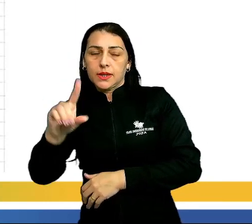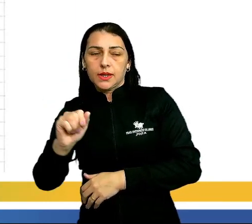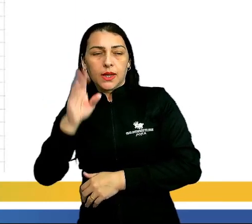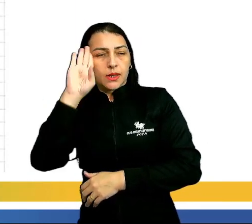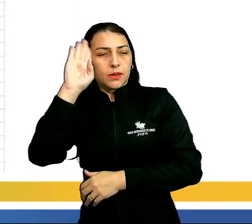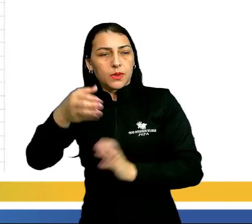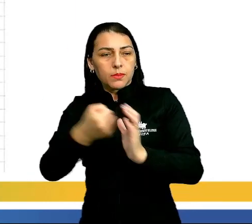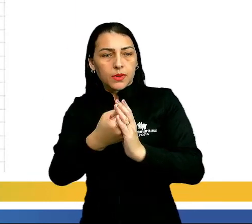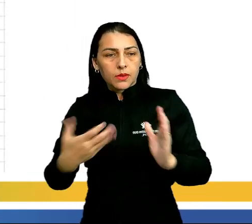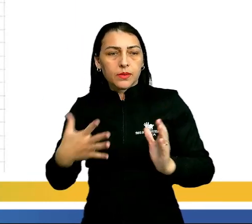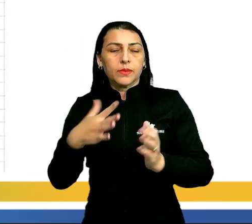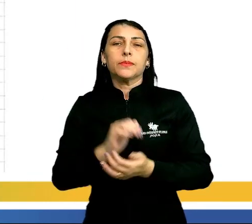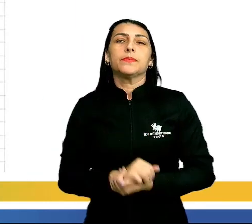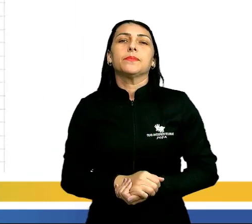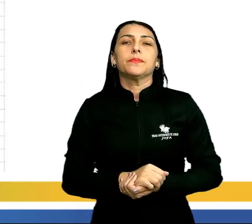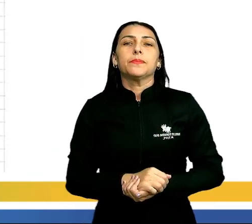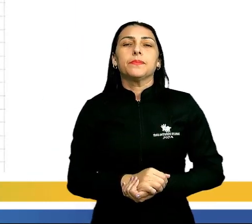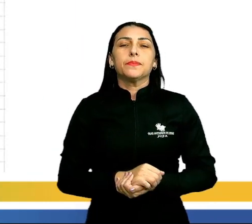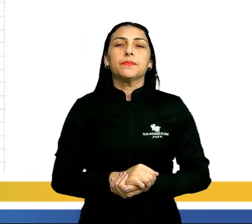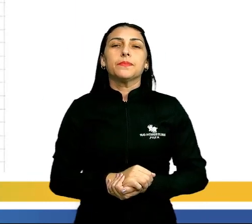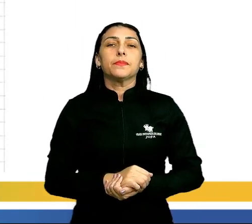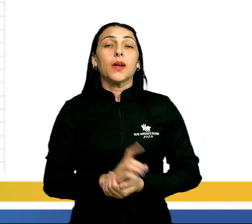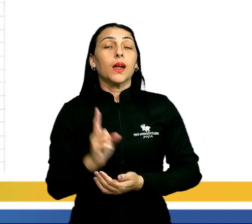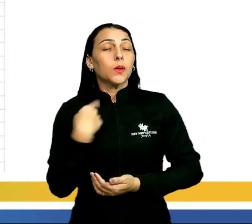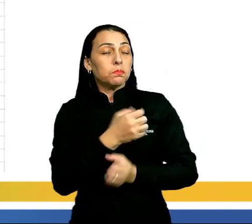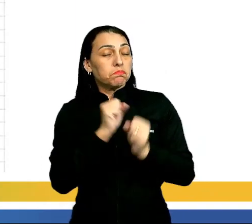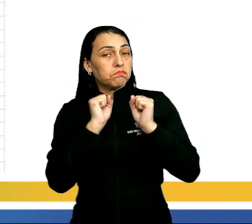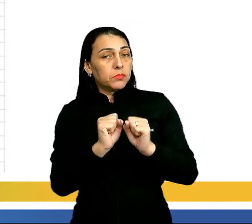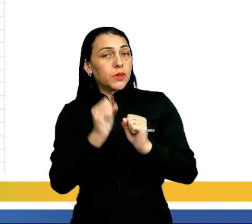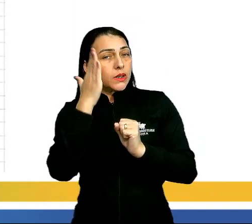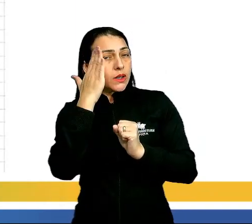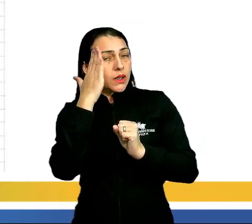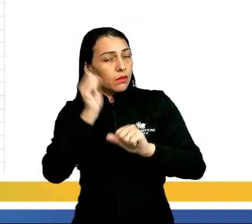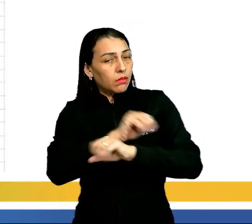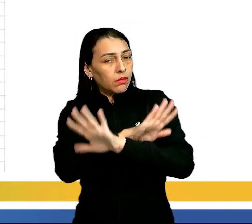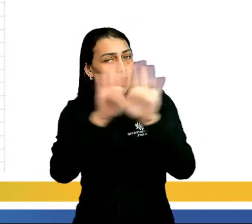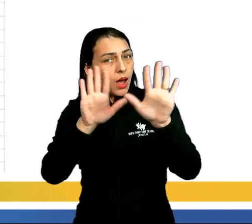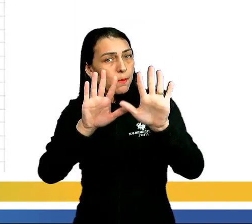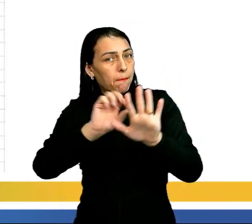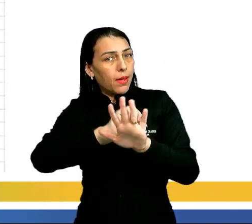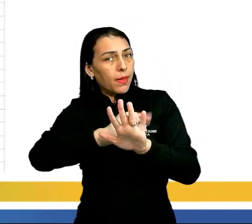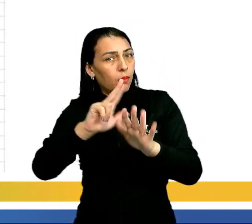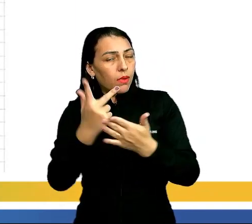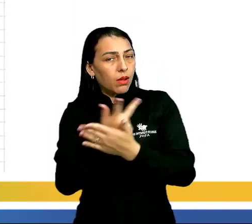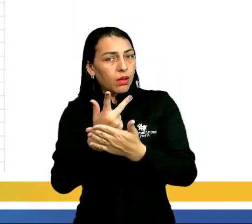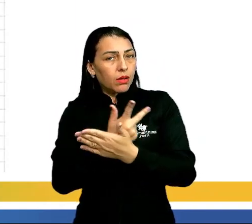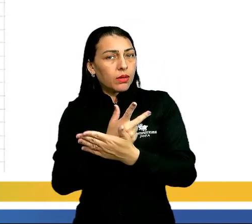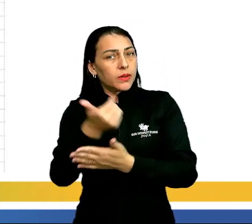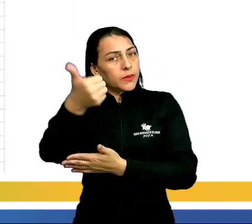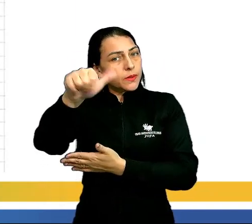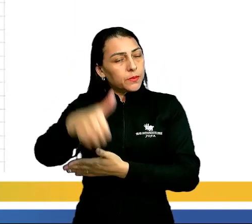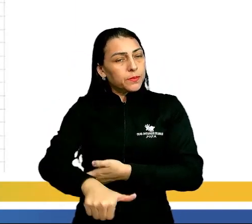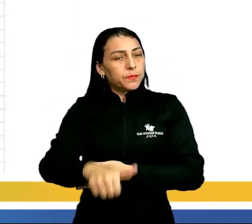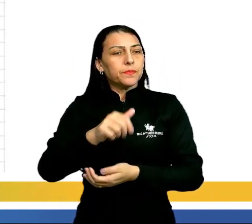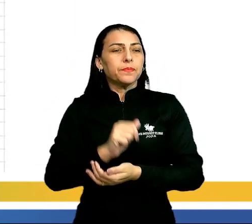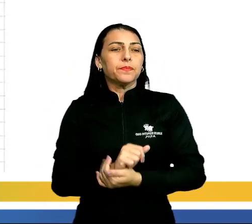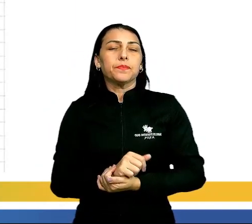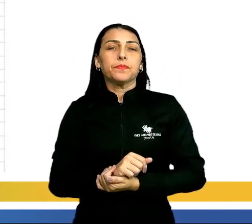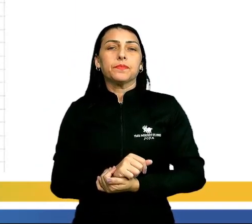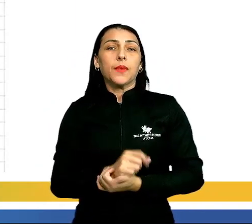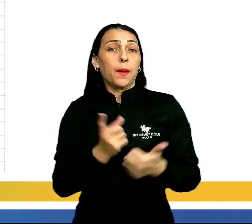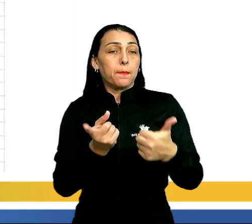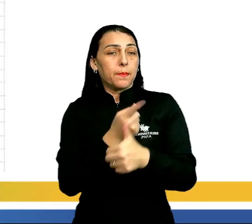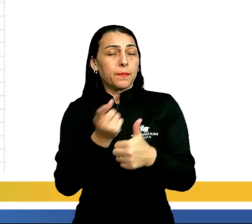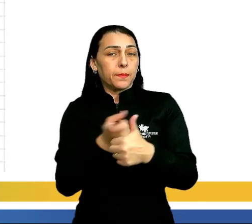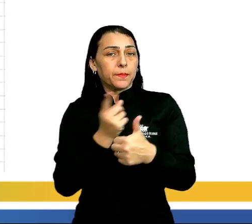as principais características dela para a gente poder não errar nas avaliações. A